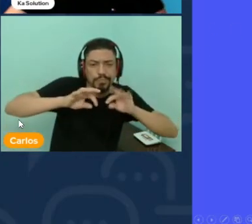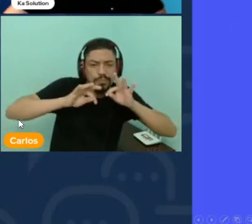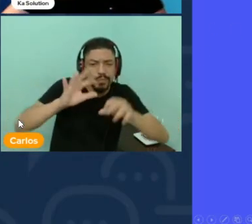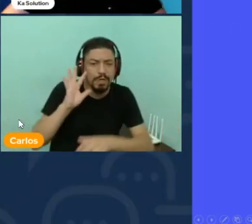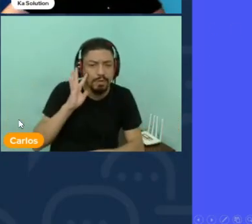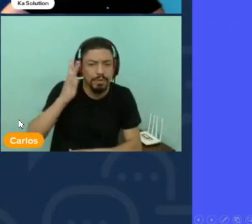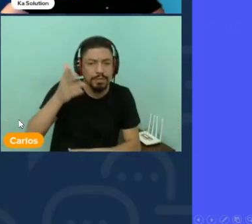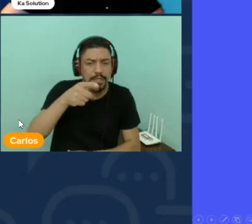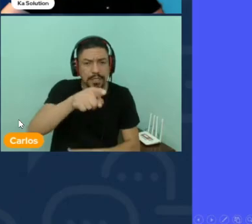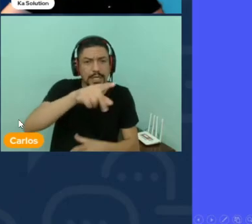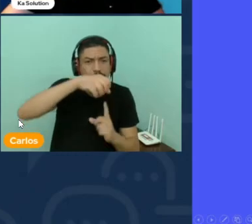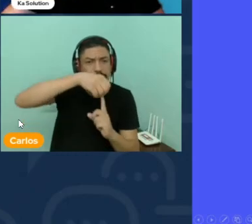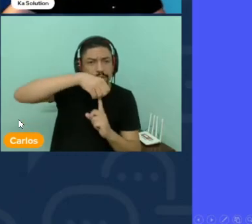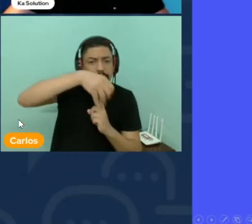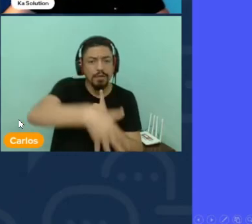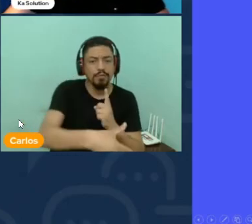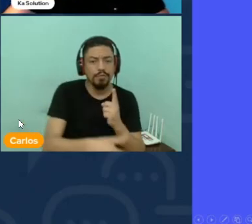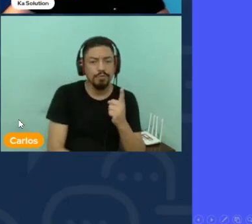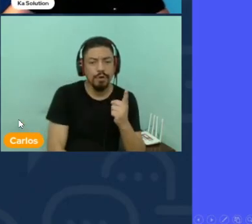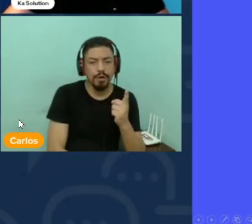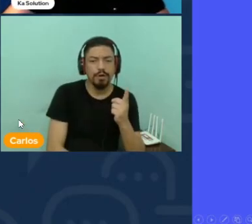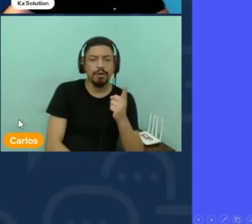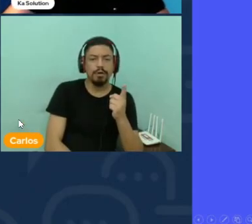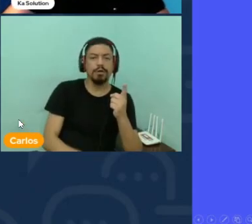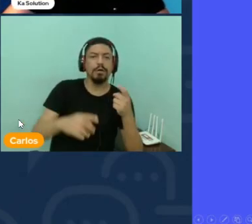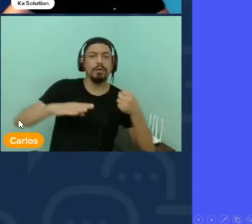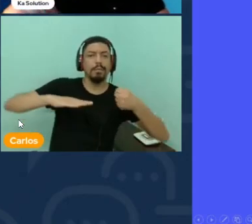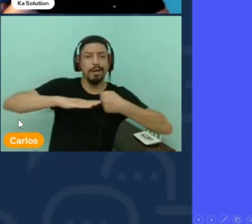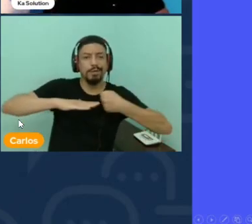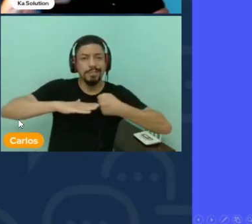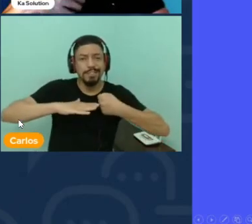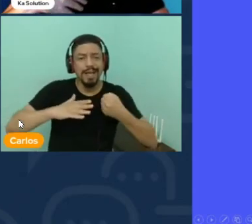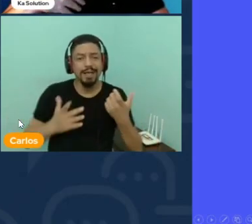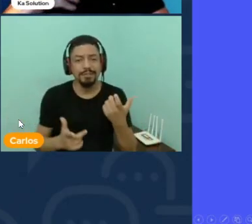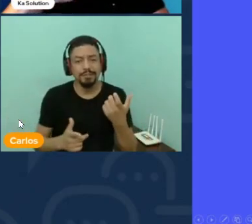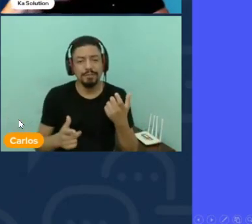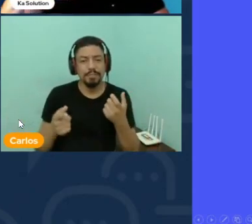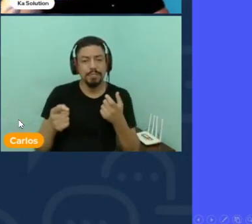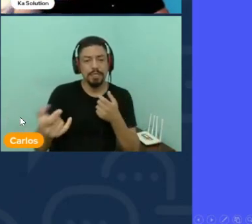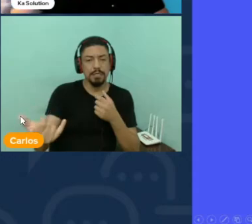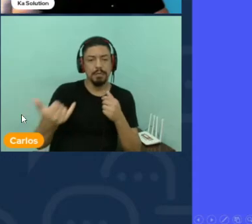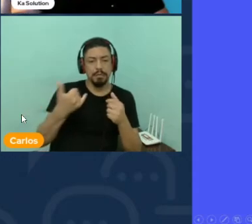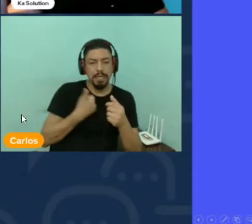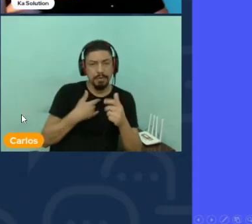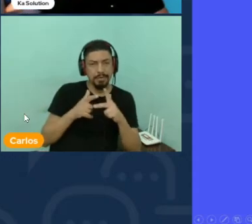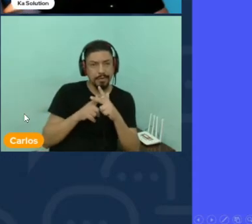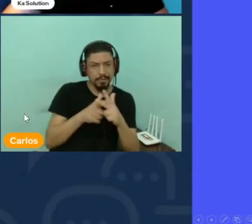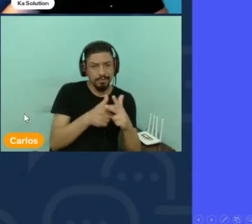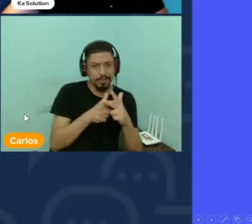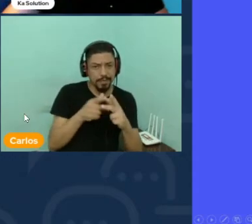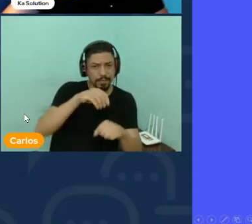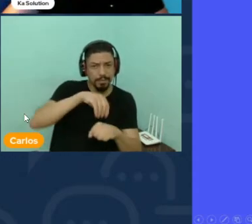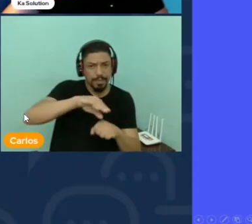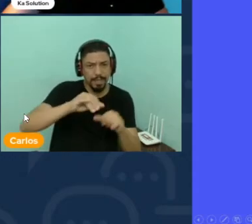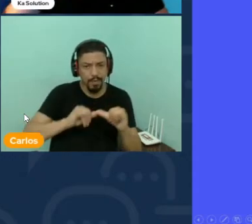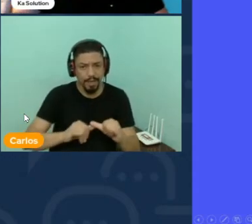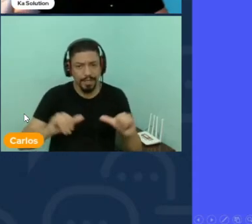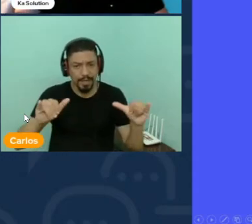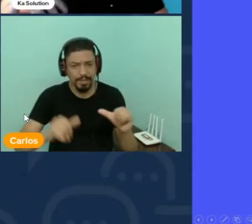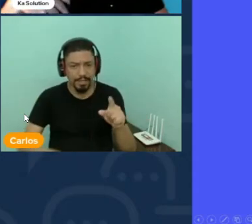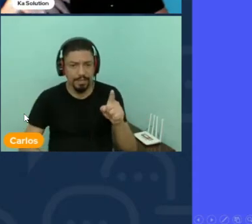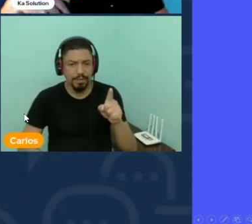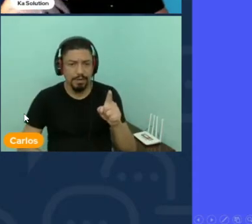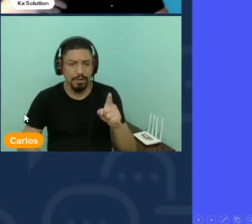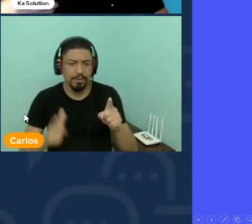acontecendo no meu servidor, no meu banco de dados, e ser avisado, configurar para ele disparar um alerta, para que eu